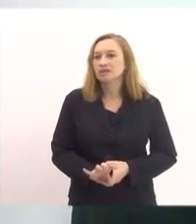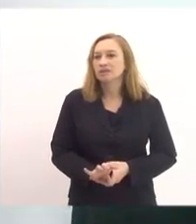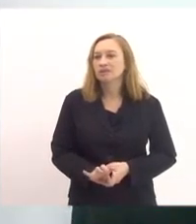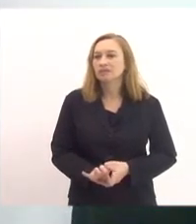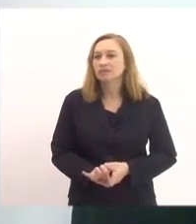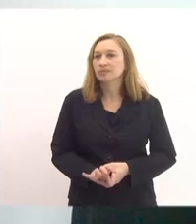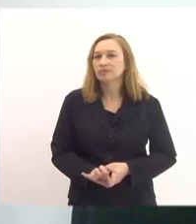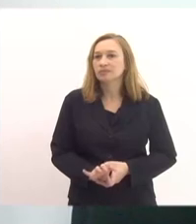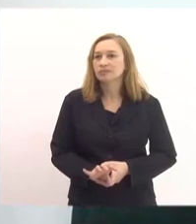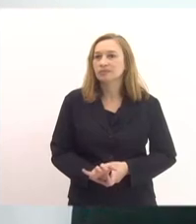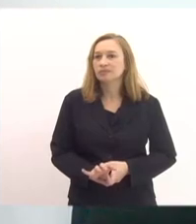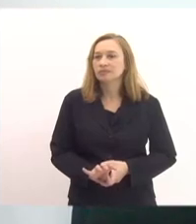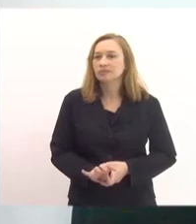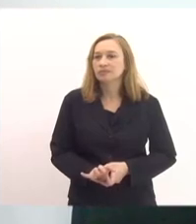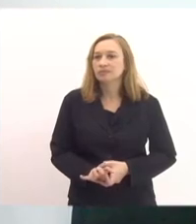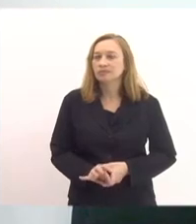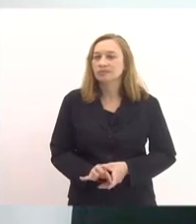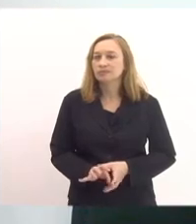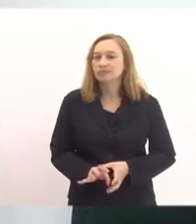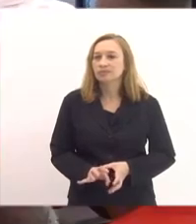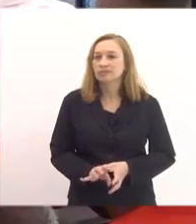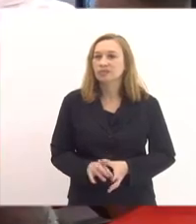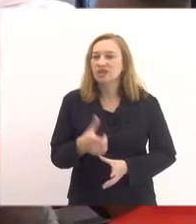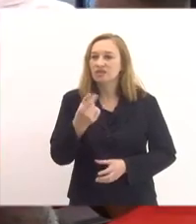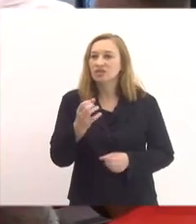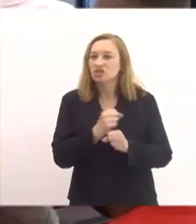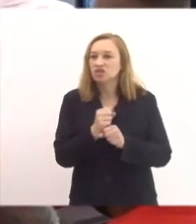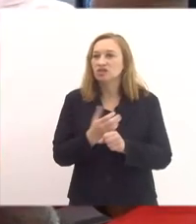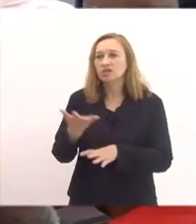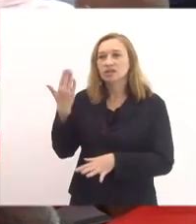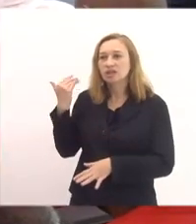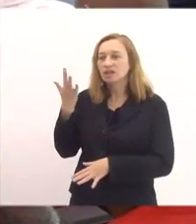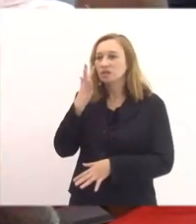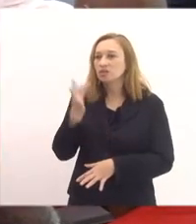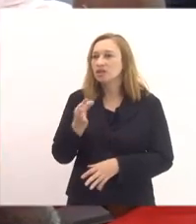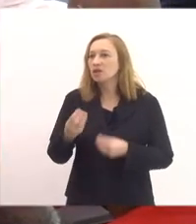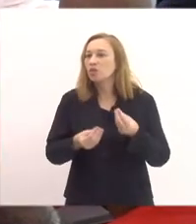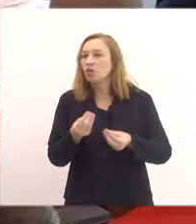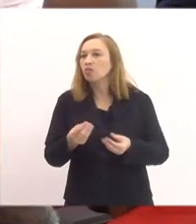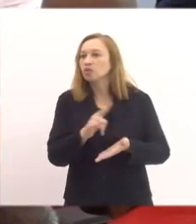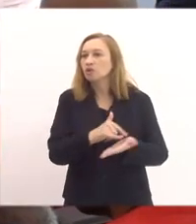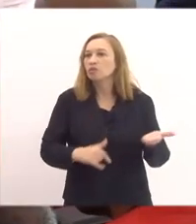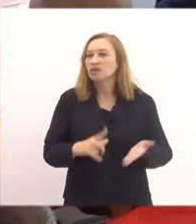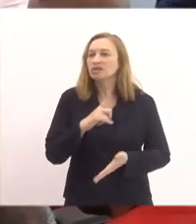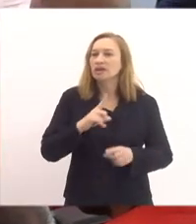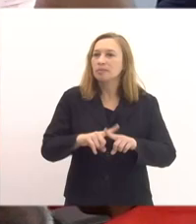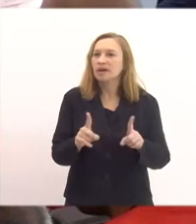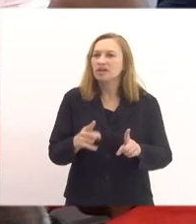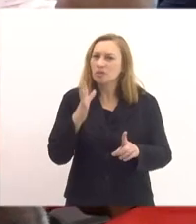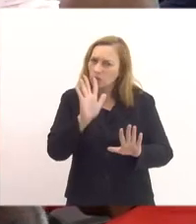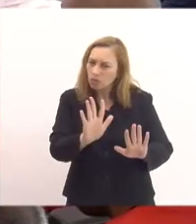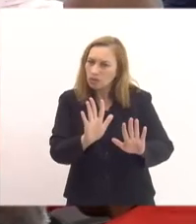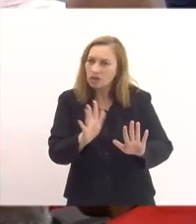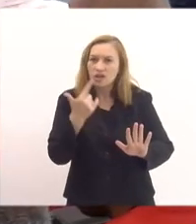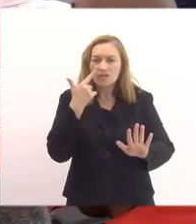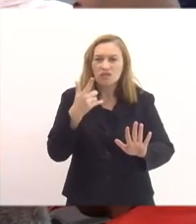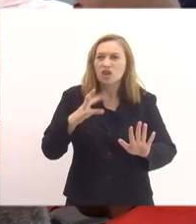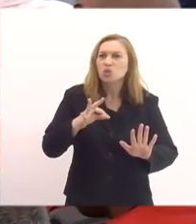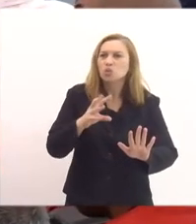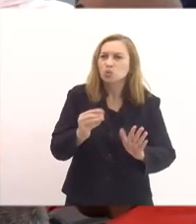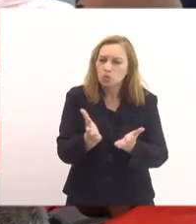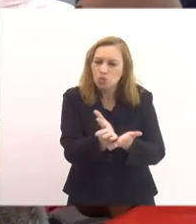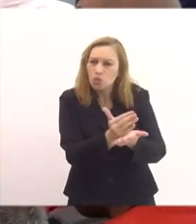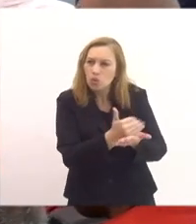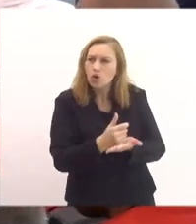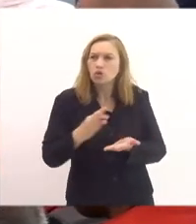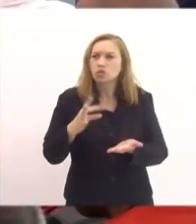formação? Tem, Renan. O do GT2 é um concurso de 20 anos atrás, não sei se a gente vai arrumar essa documentação. A gente Marcelo, vai... faz um apanhado de tudo aquilo. Exato, que a gente tem.